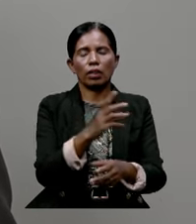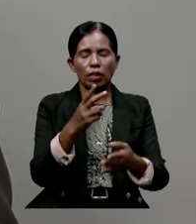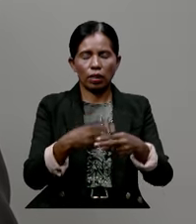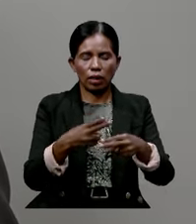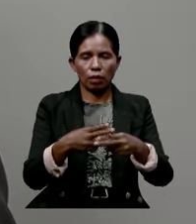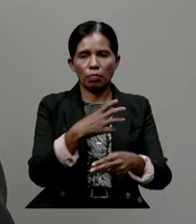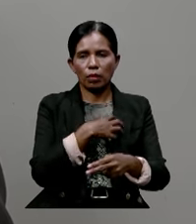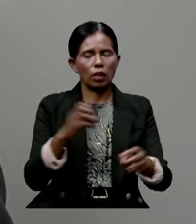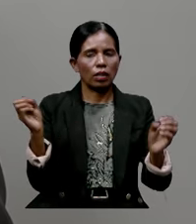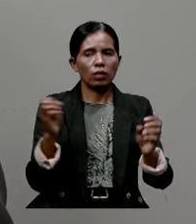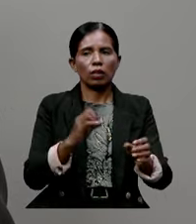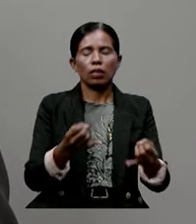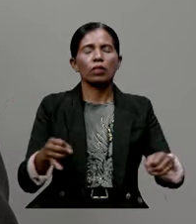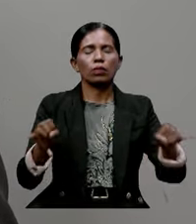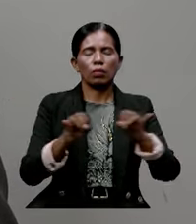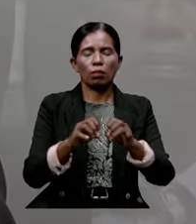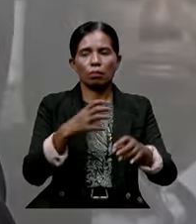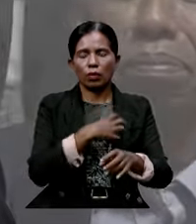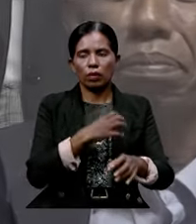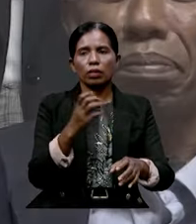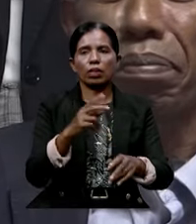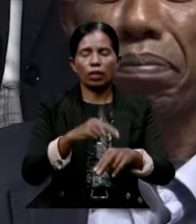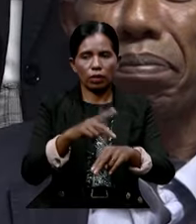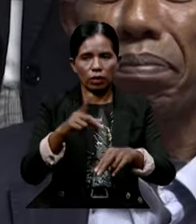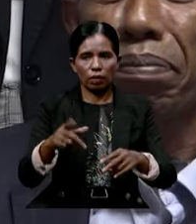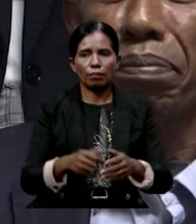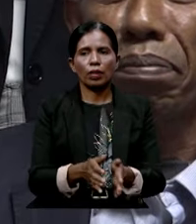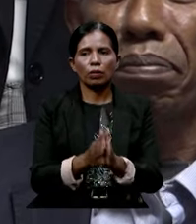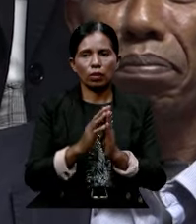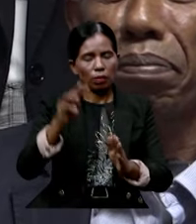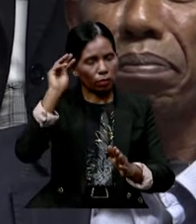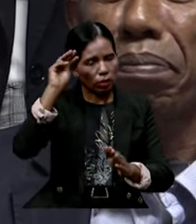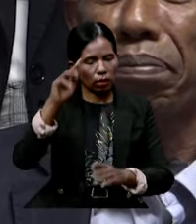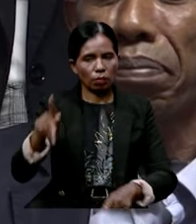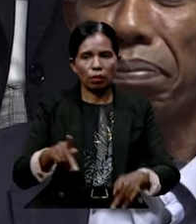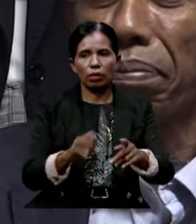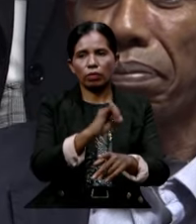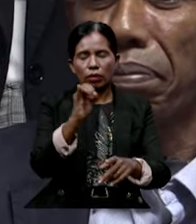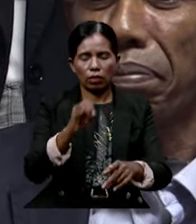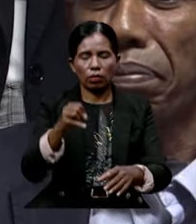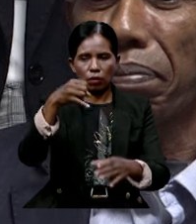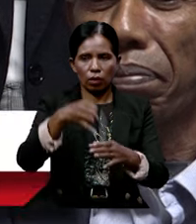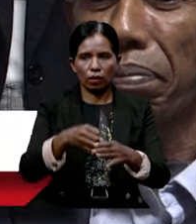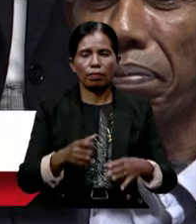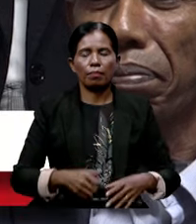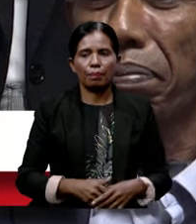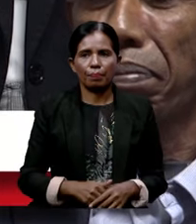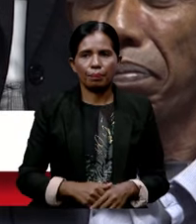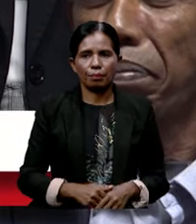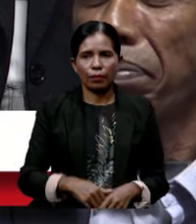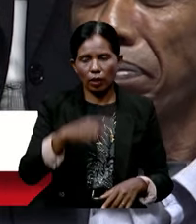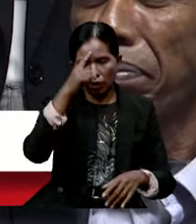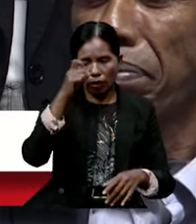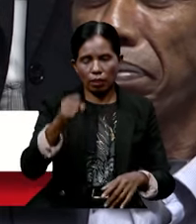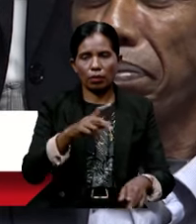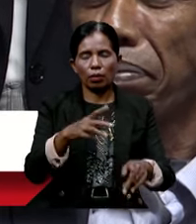katakne polisi insan polisi nasional ba oknum busu ba menester publiko prat investiga dan ho klean dia tamba